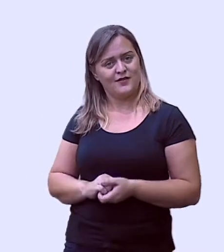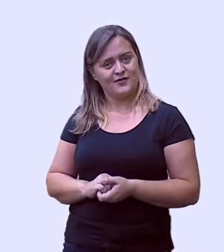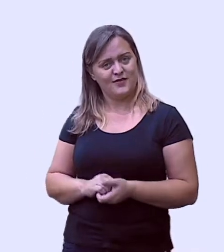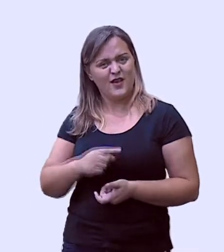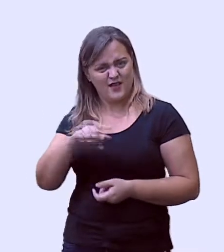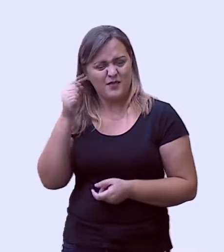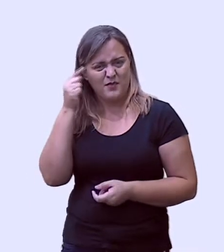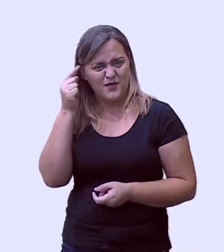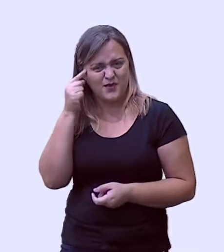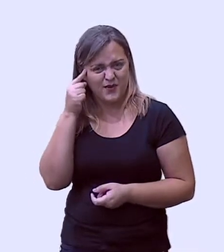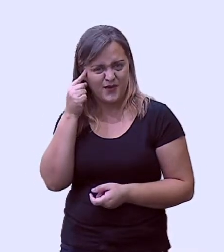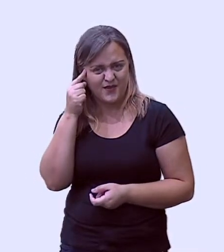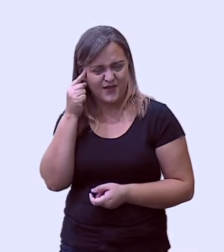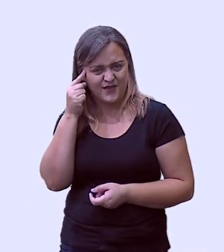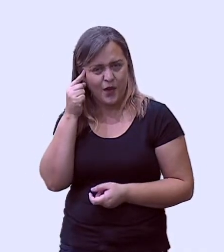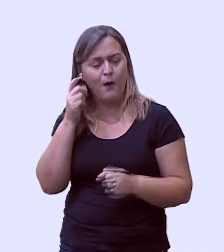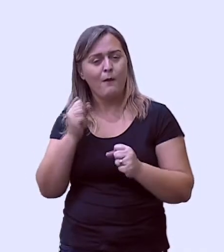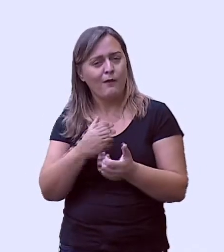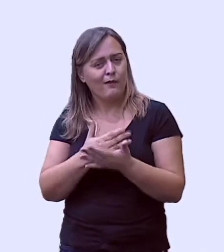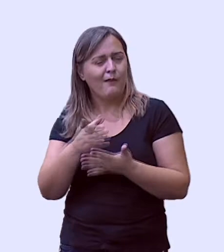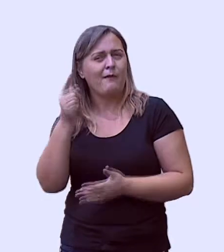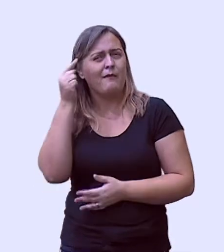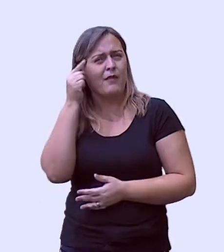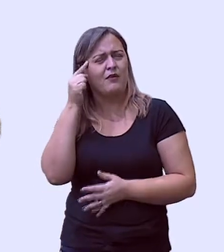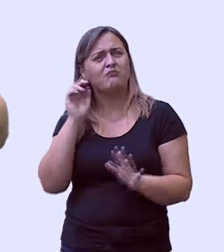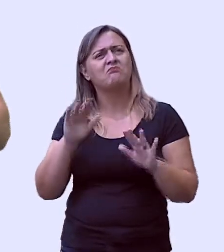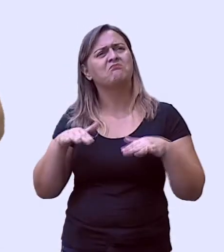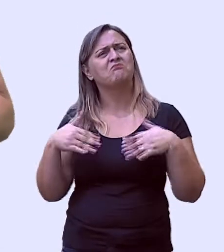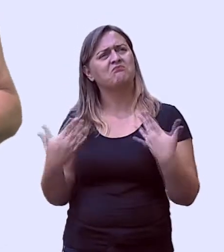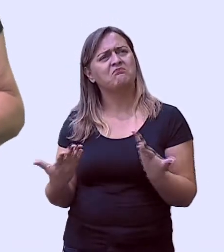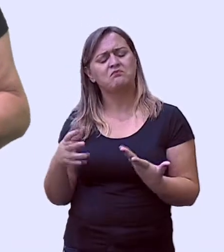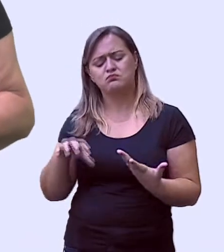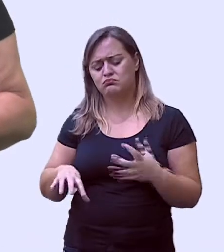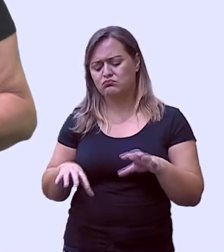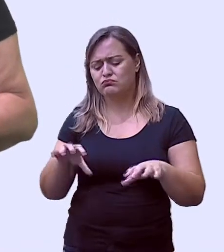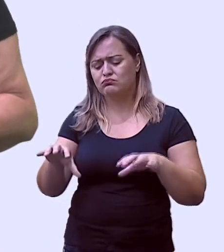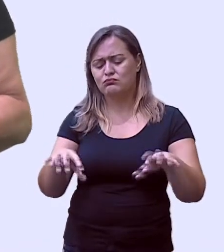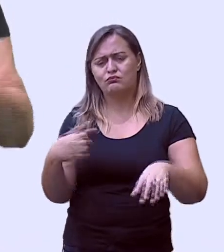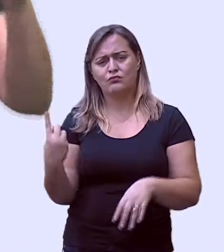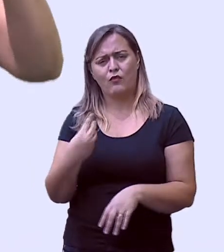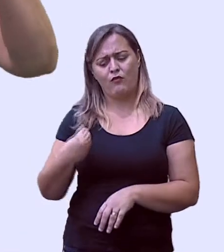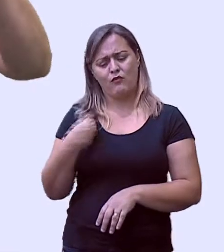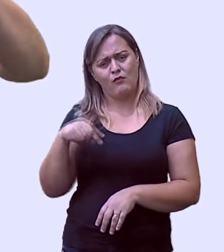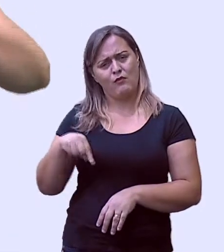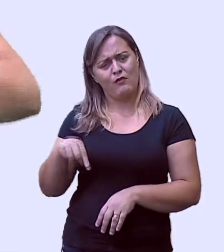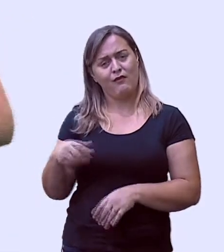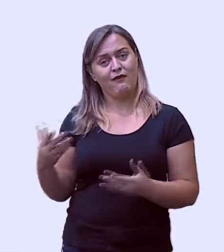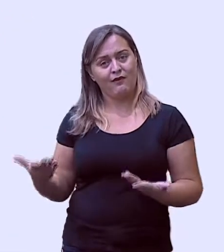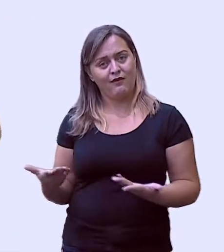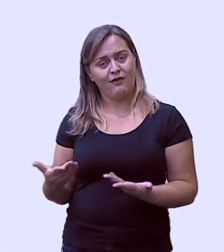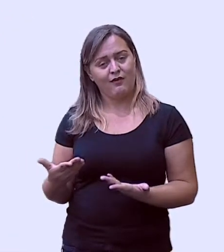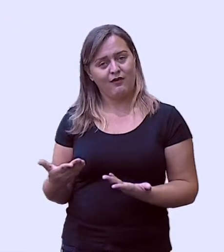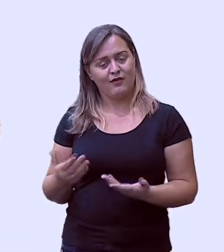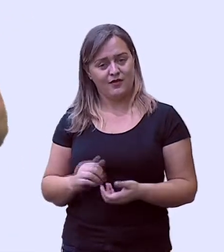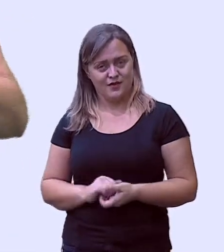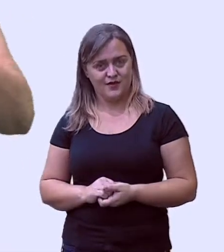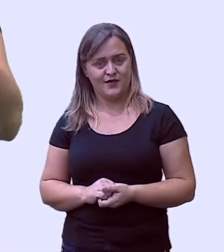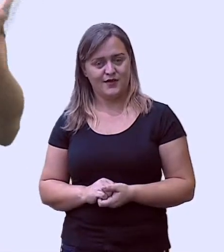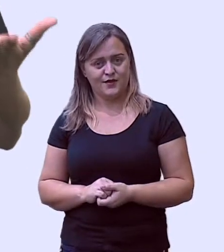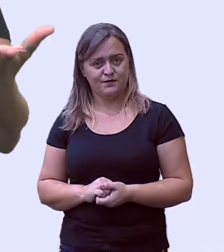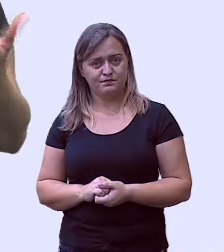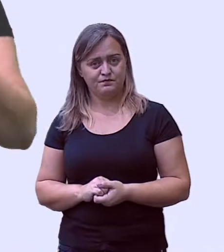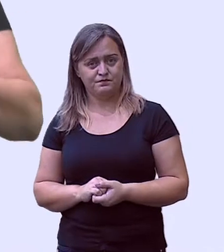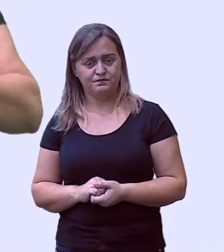botarem a cachola para pensar, não é mesmo? Como que seria tudo isso? E aonde nós estamos inseridos? Até